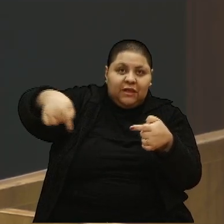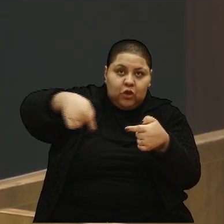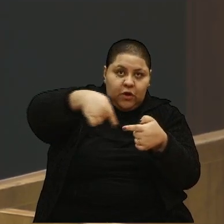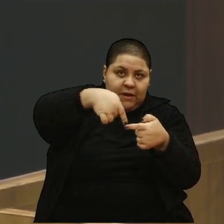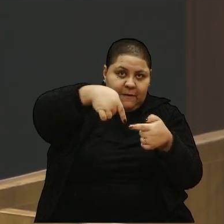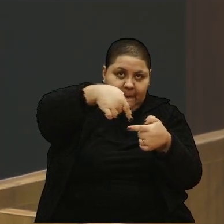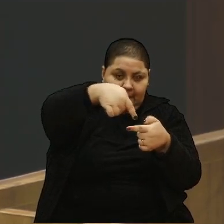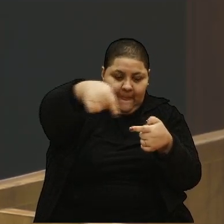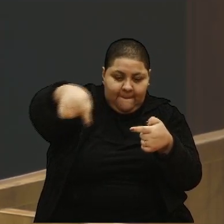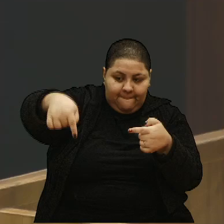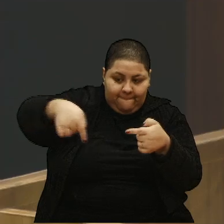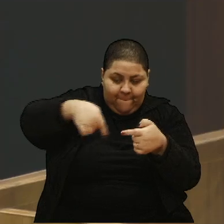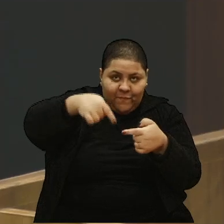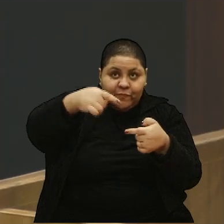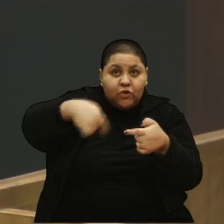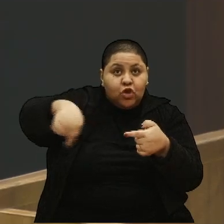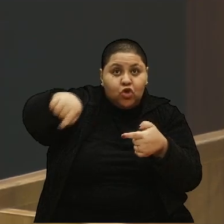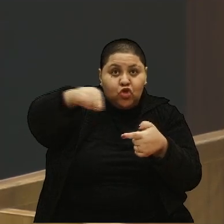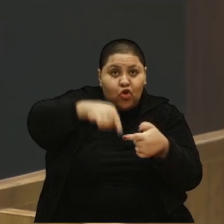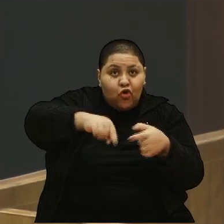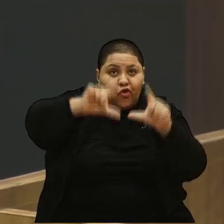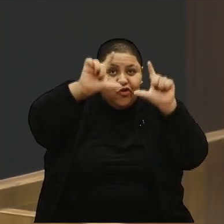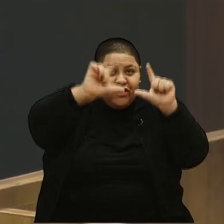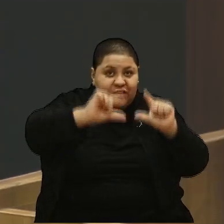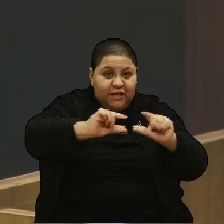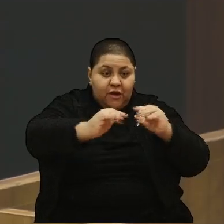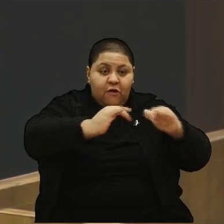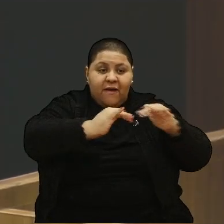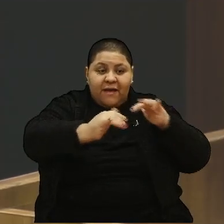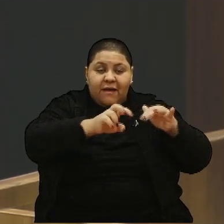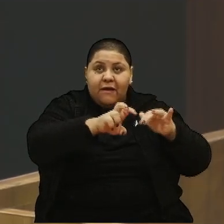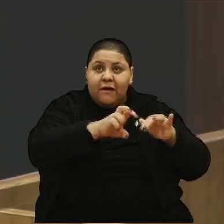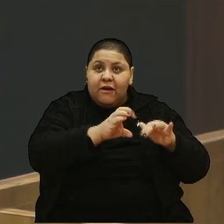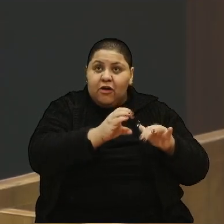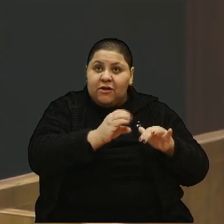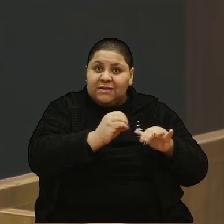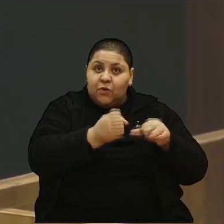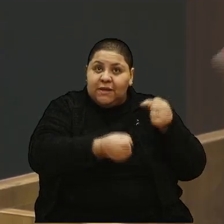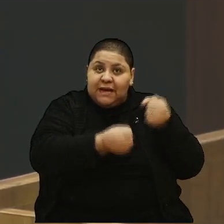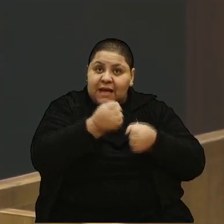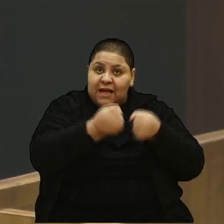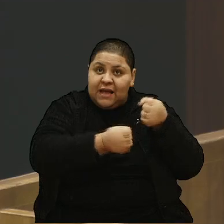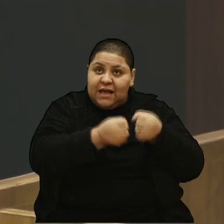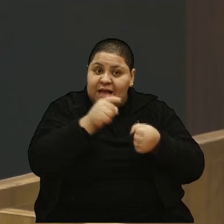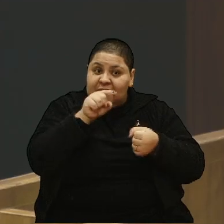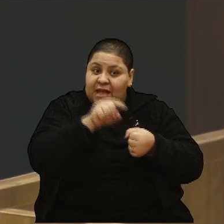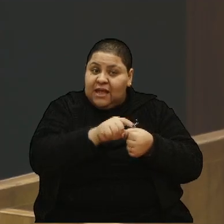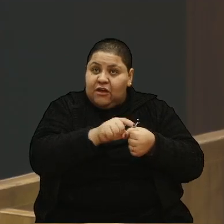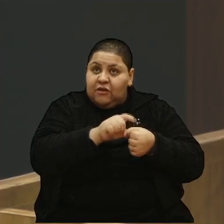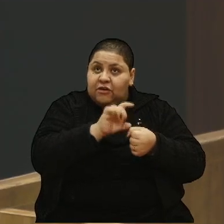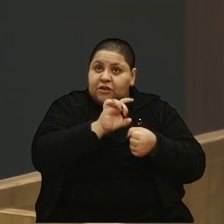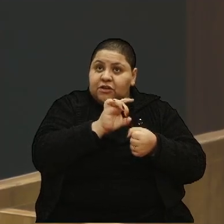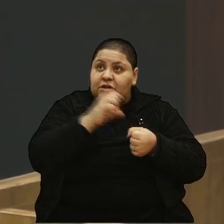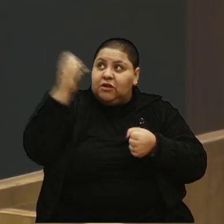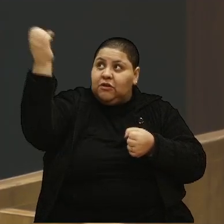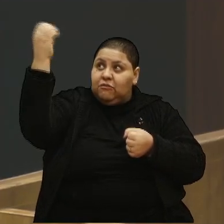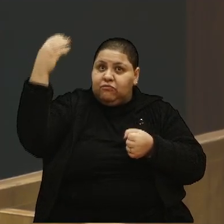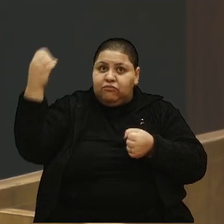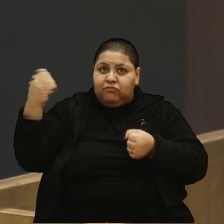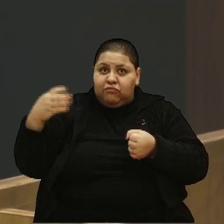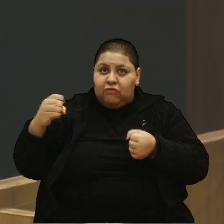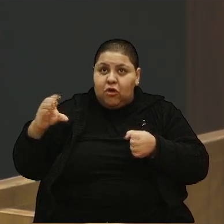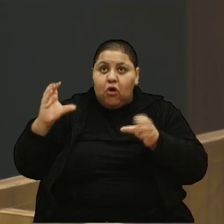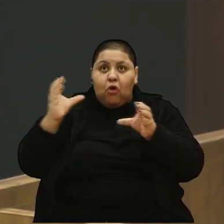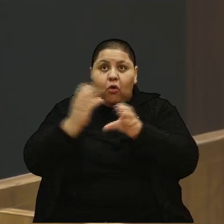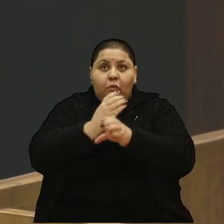seja, nós reduzimos o fluxo de 50 veículos, isso em cada semáforo, então são 100,